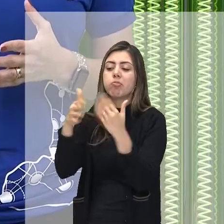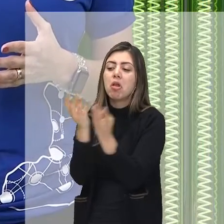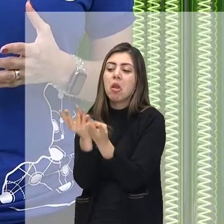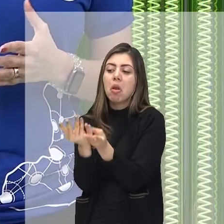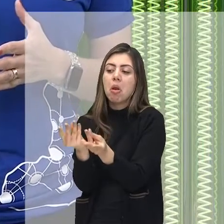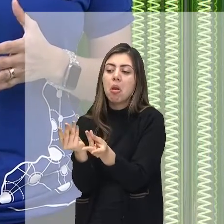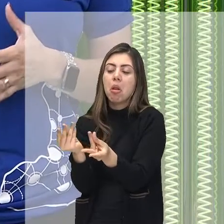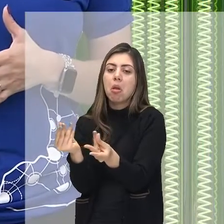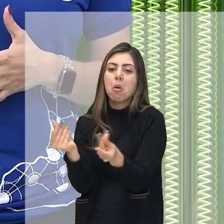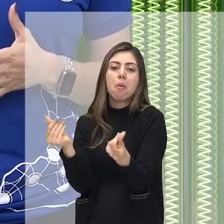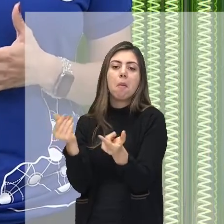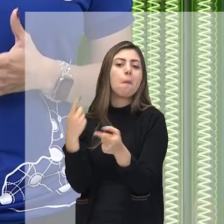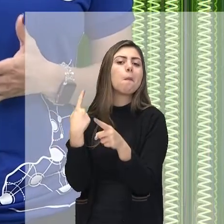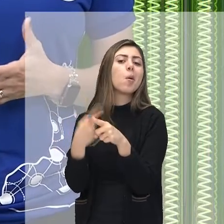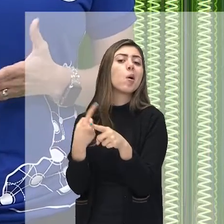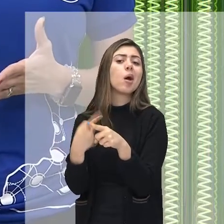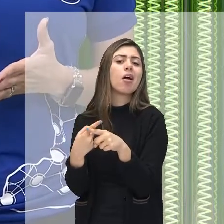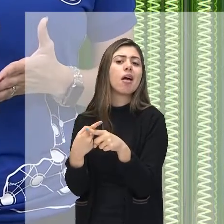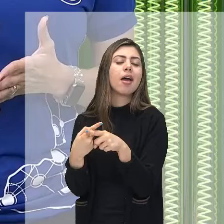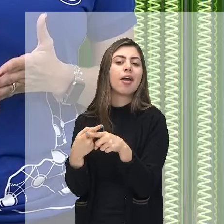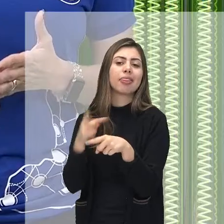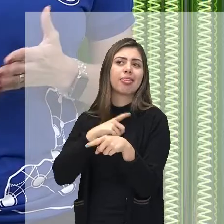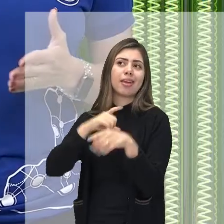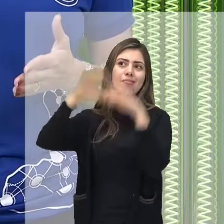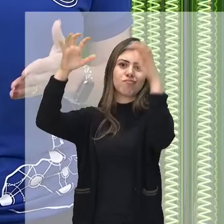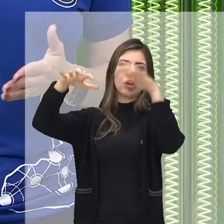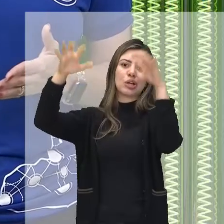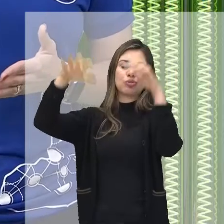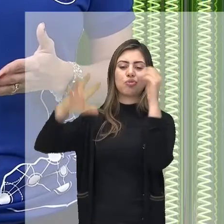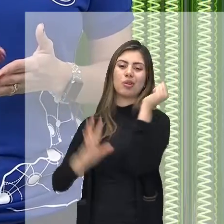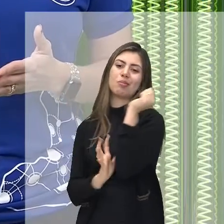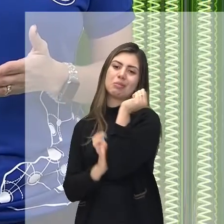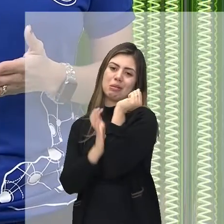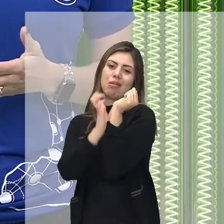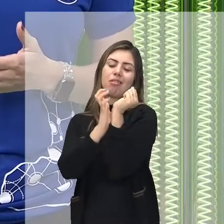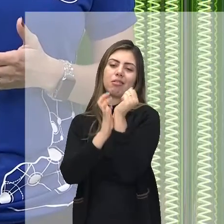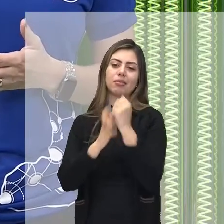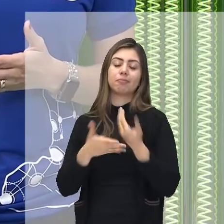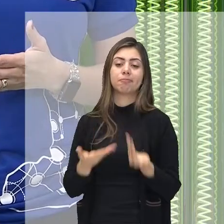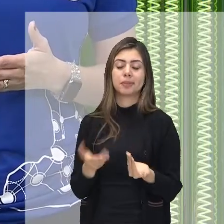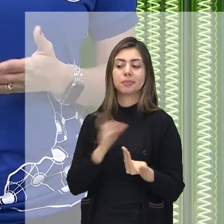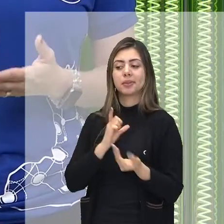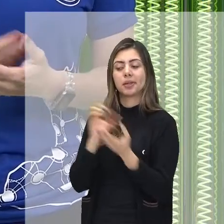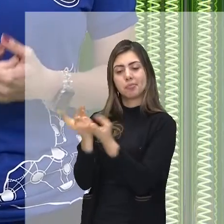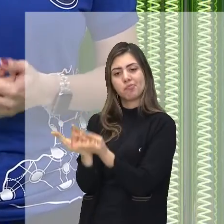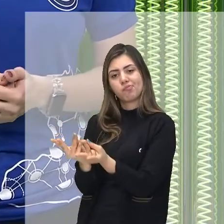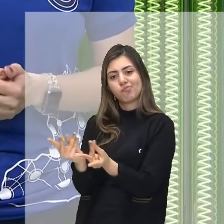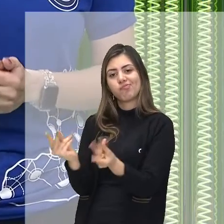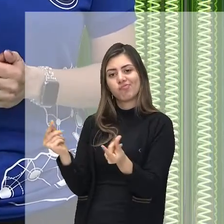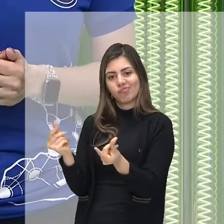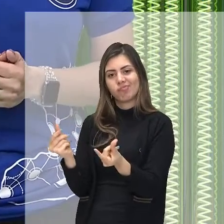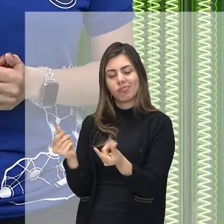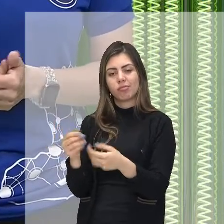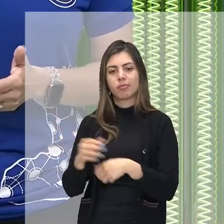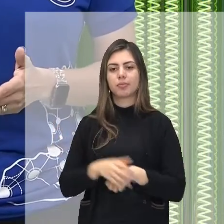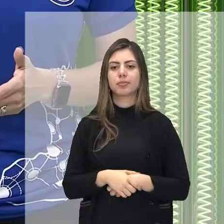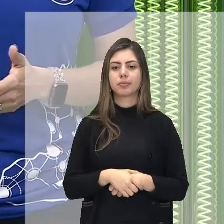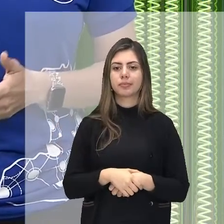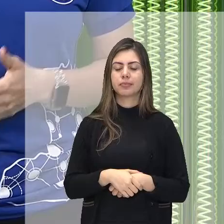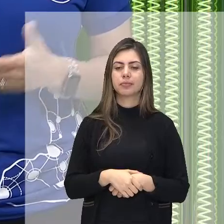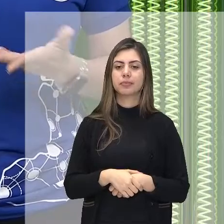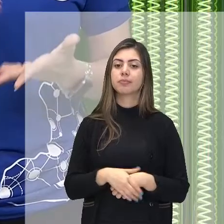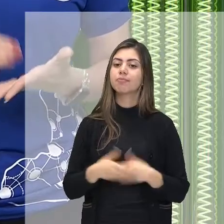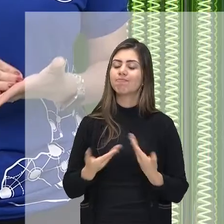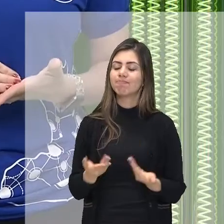estão corroídos por esse ácido, né? Estão se deteriorando, né? Então, é